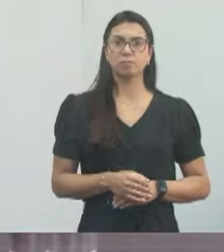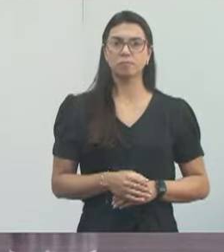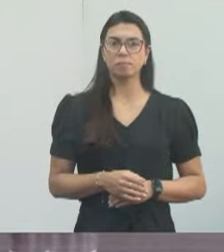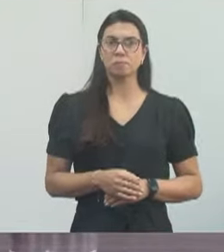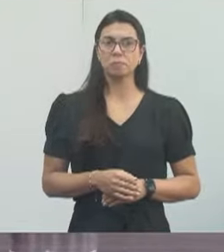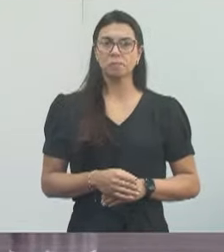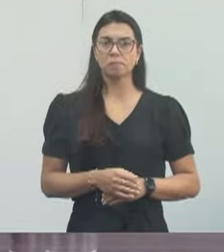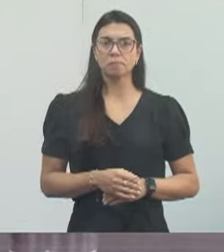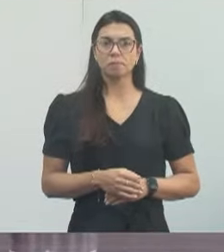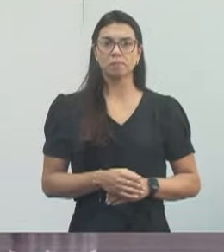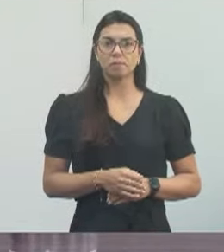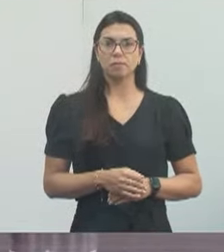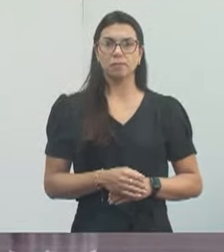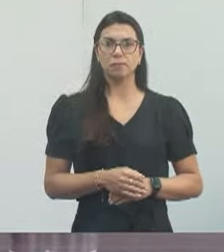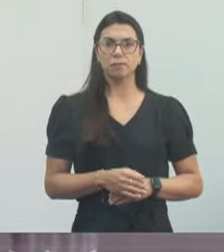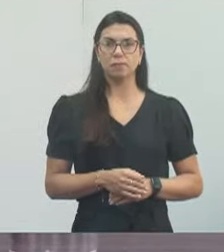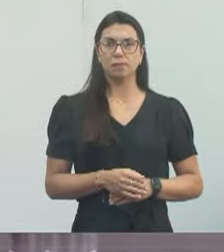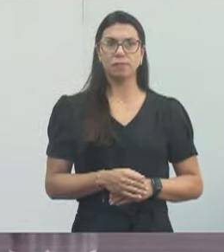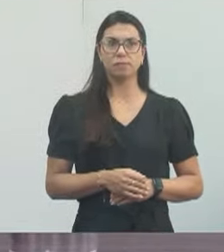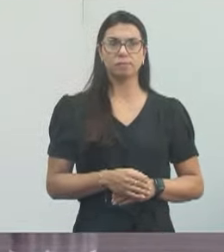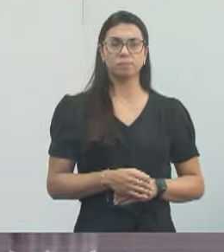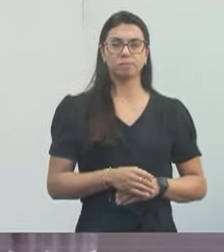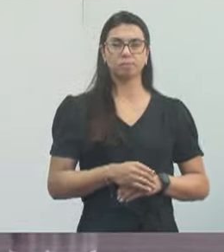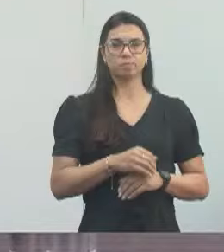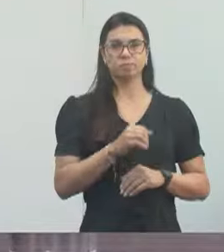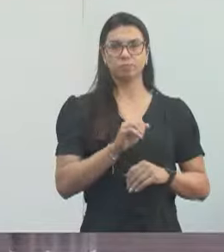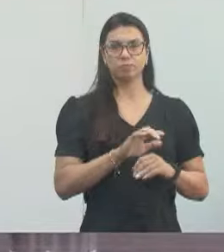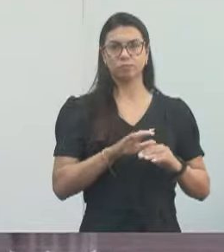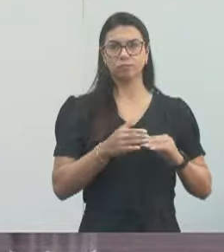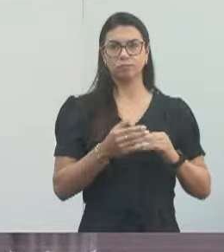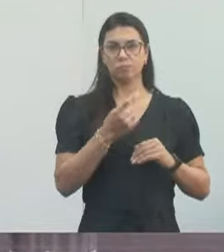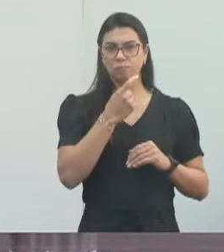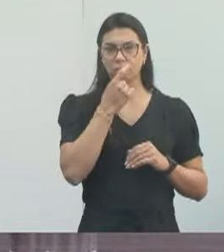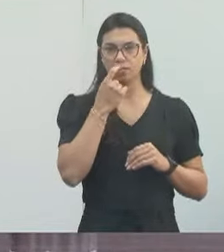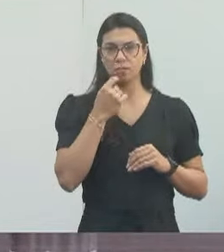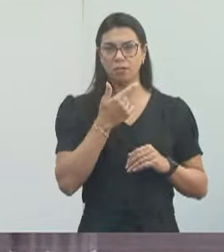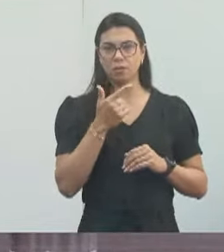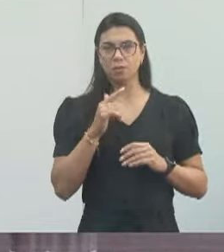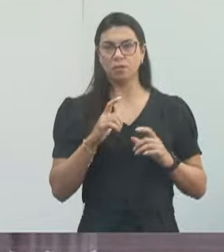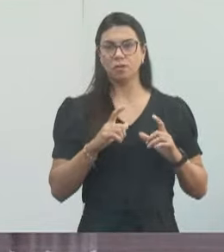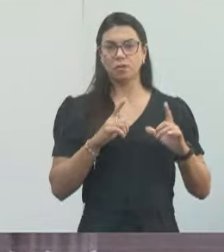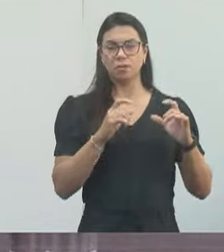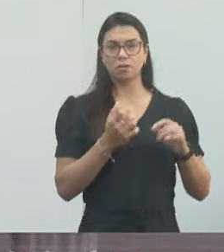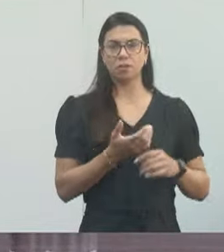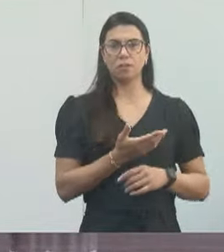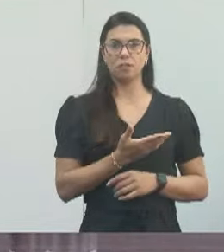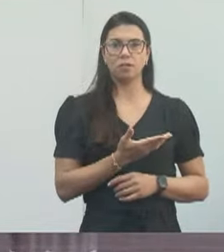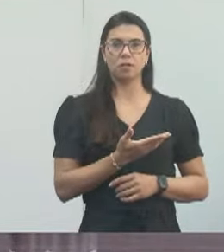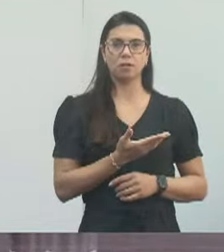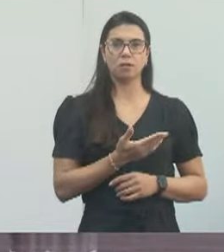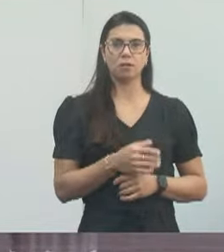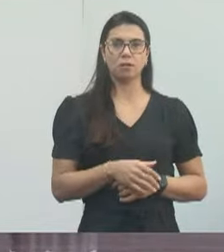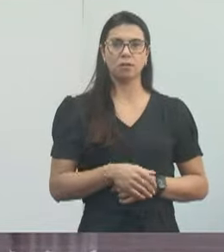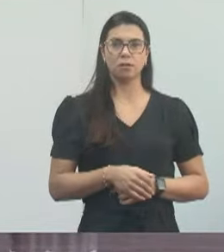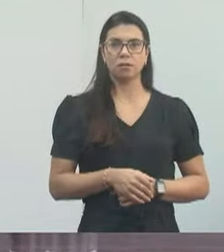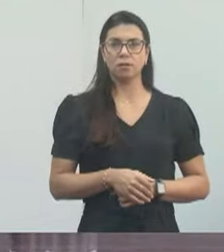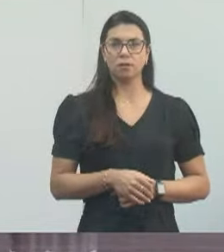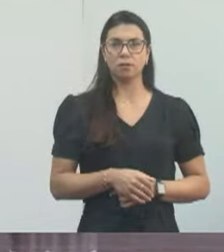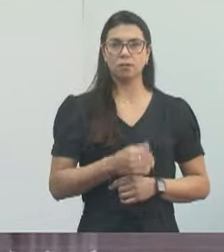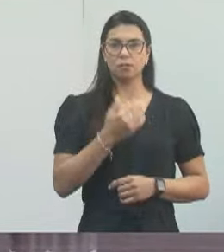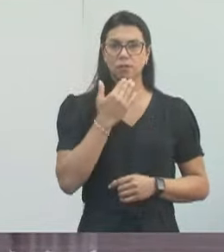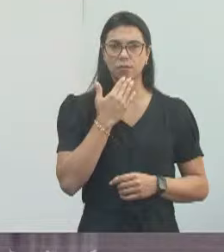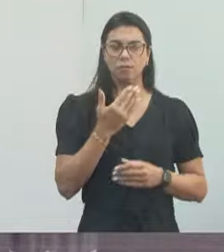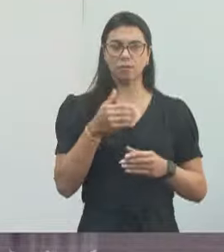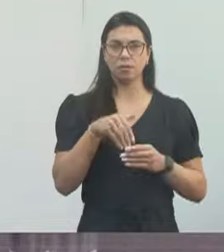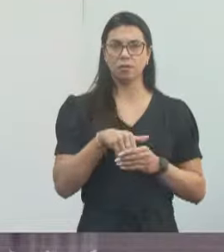foto Avenida dos migr Parque minha lua outra foto peço o